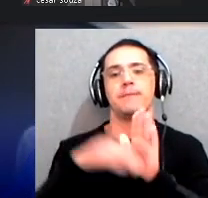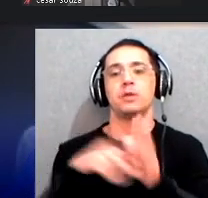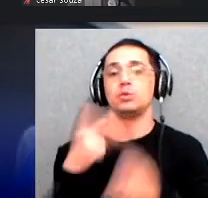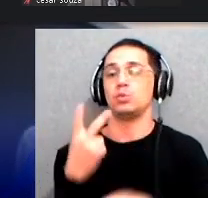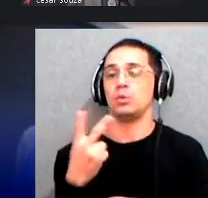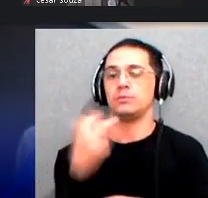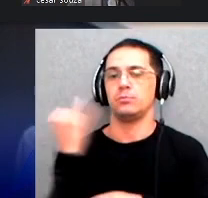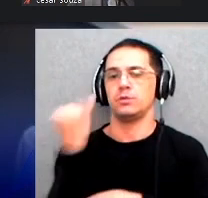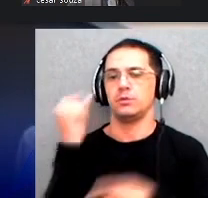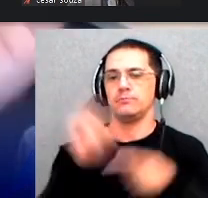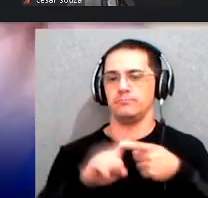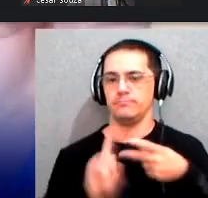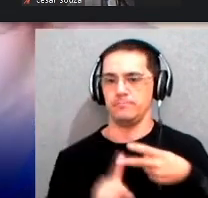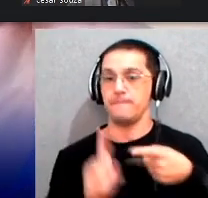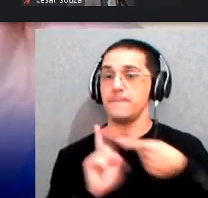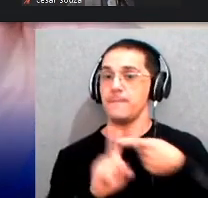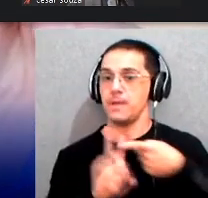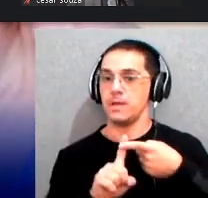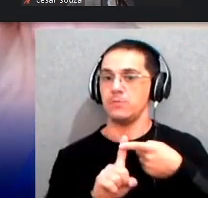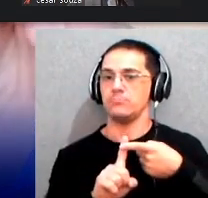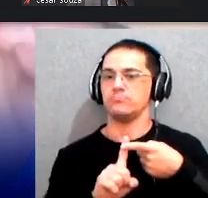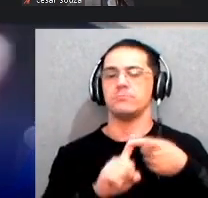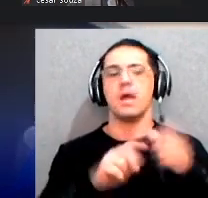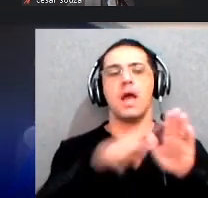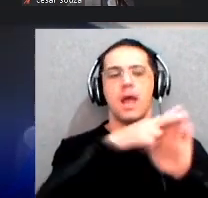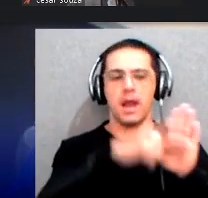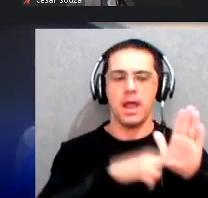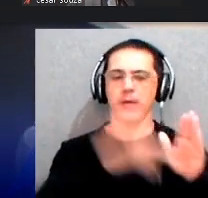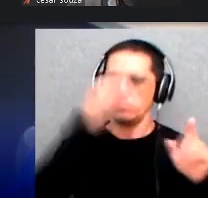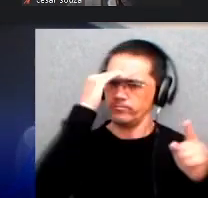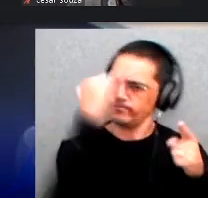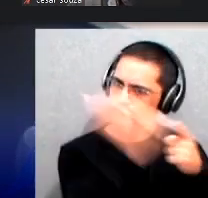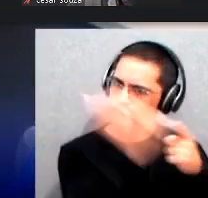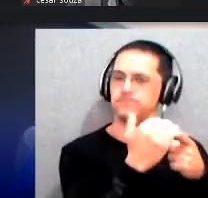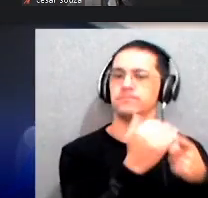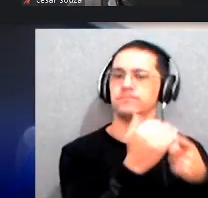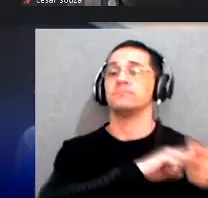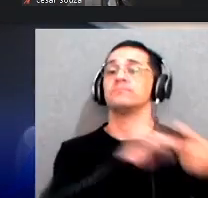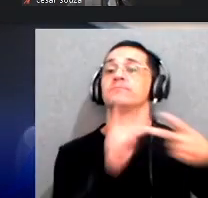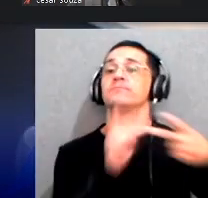é seguir protocolos e o segundo critério é